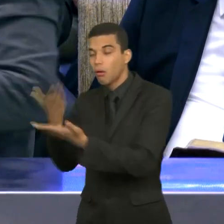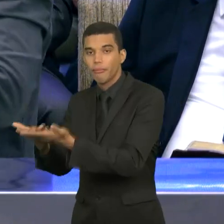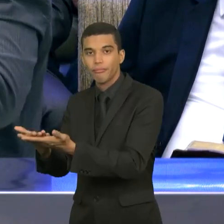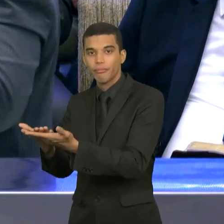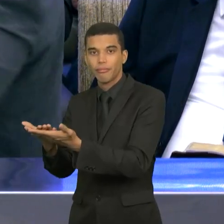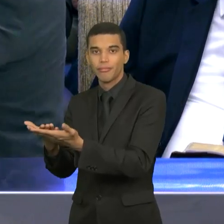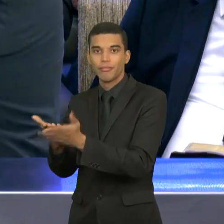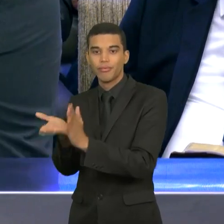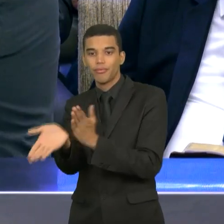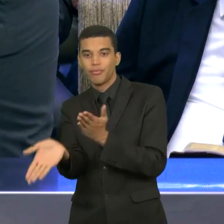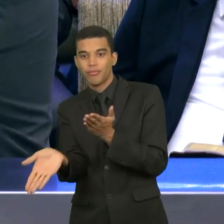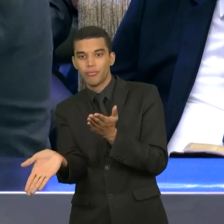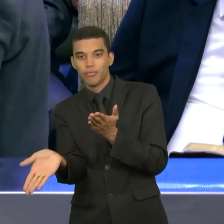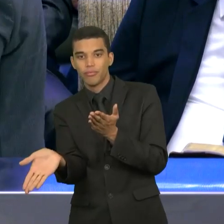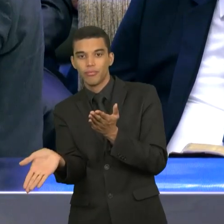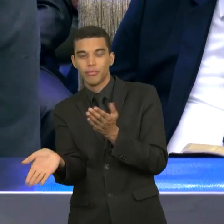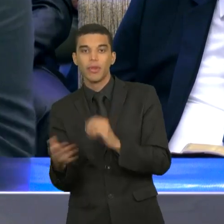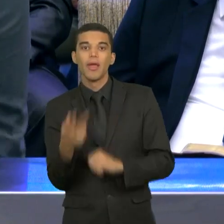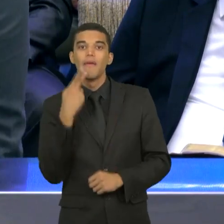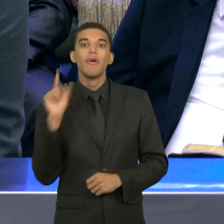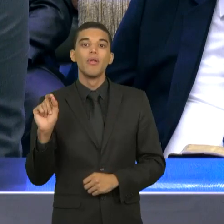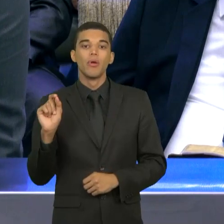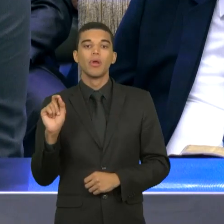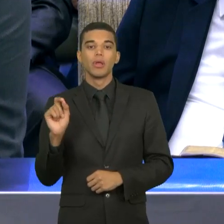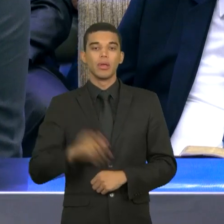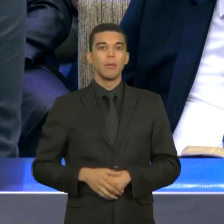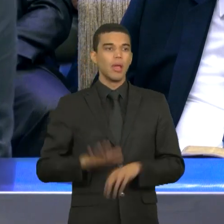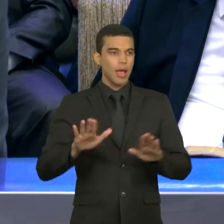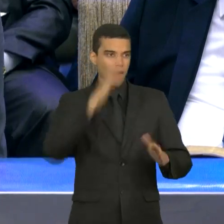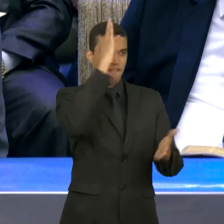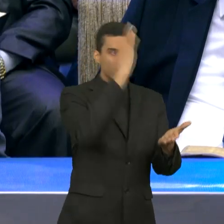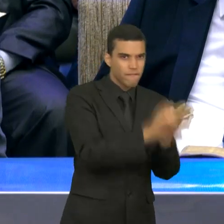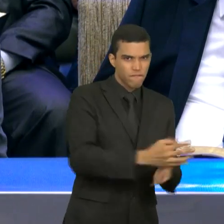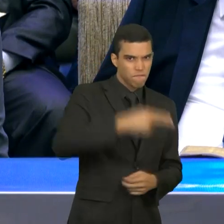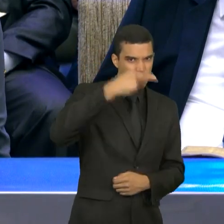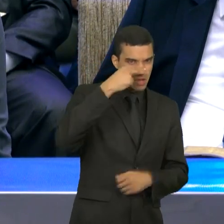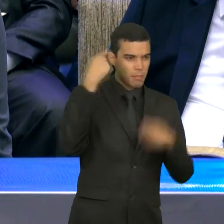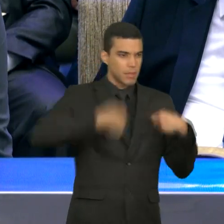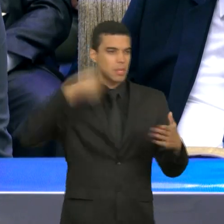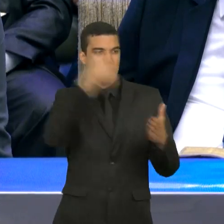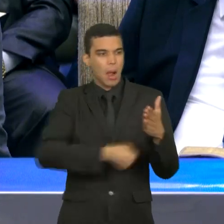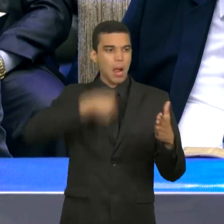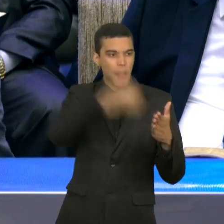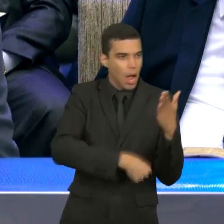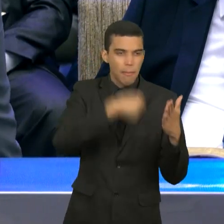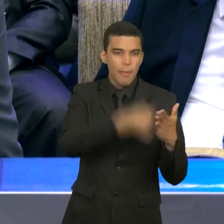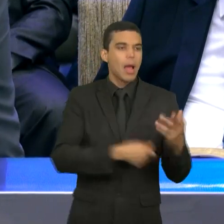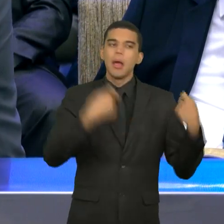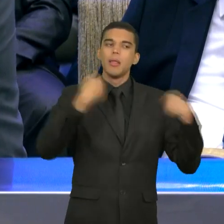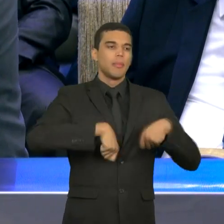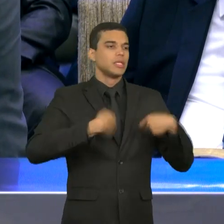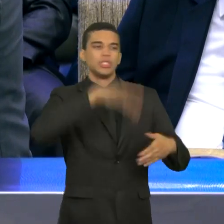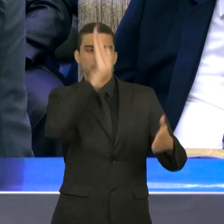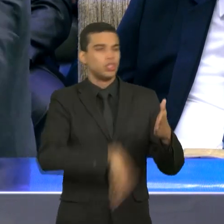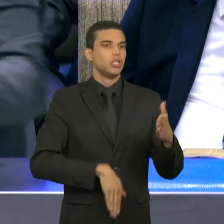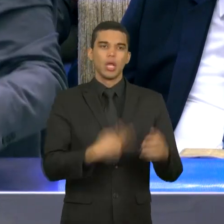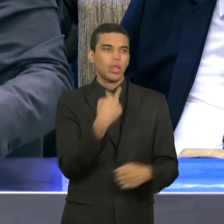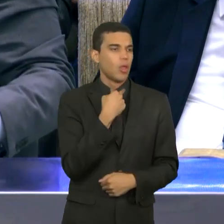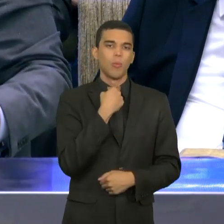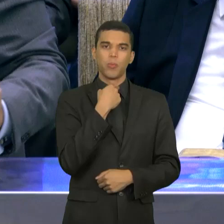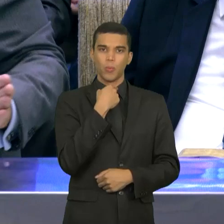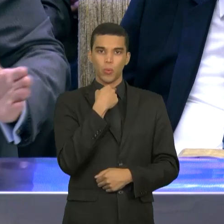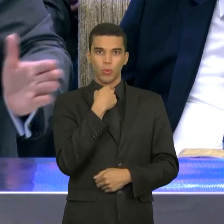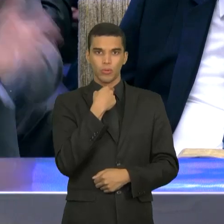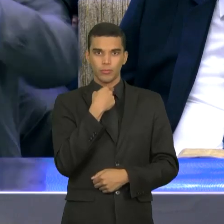esse negócio de combater Enquanto Tiver fé cristã no currículo da escola eles vão nos atrapalhar não vai